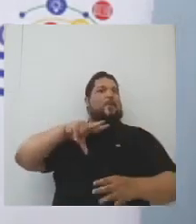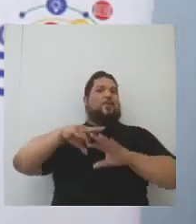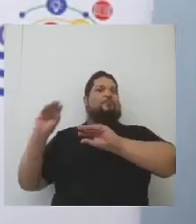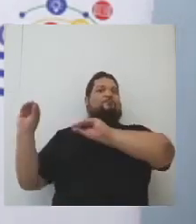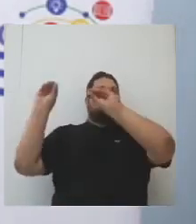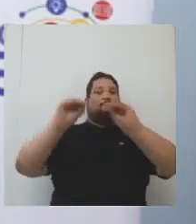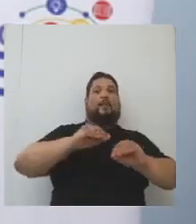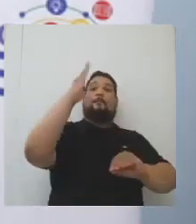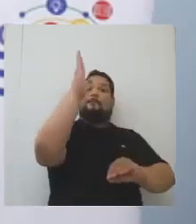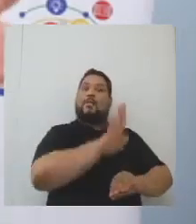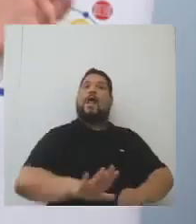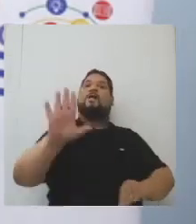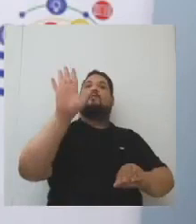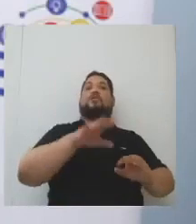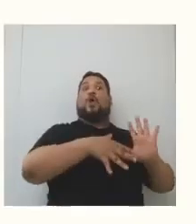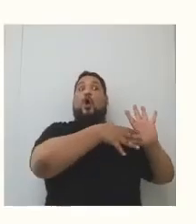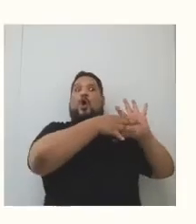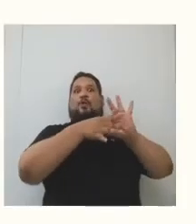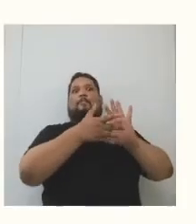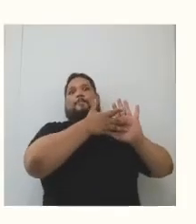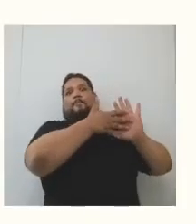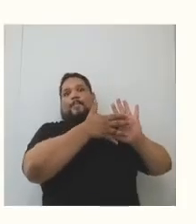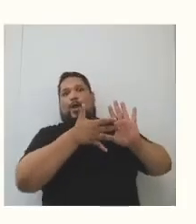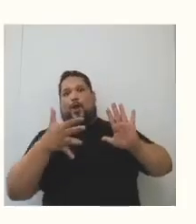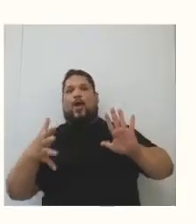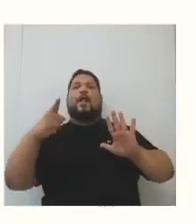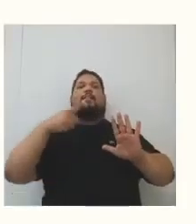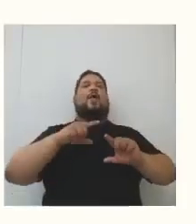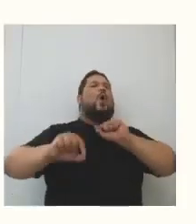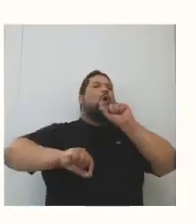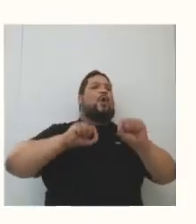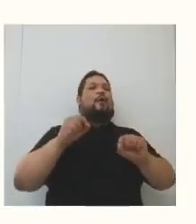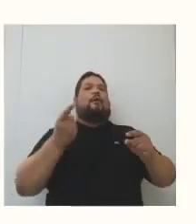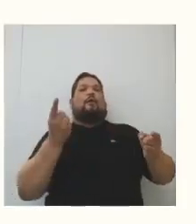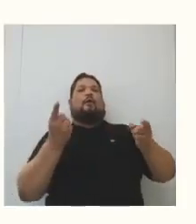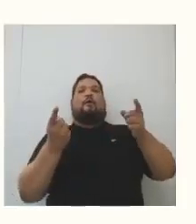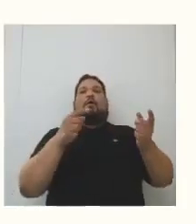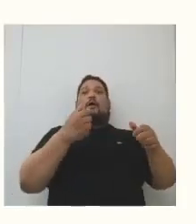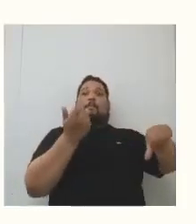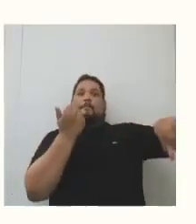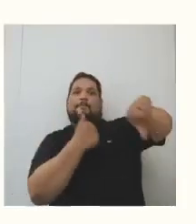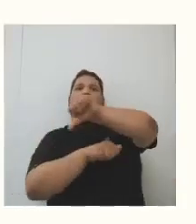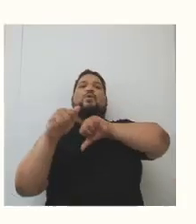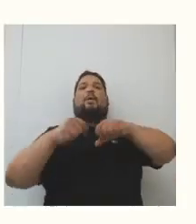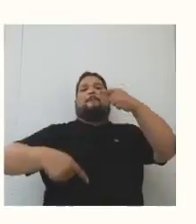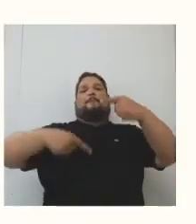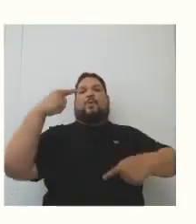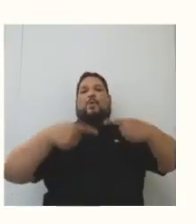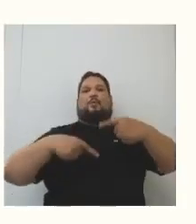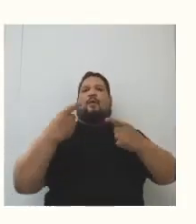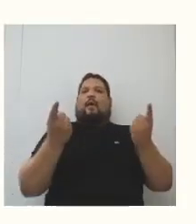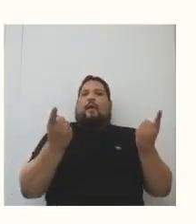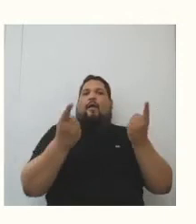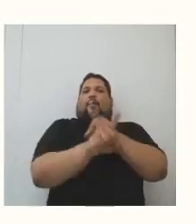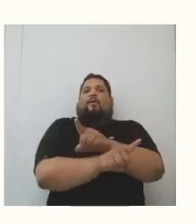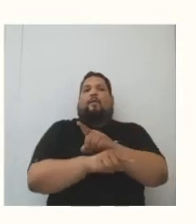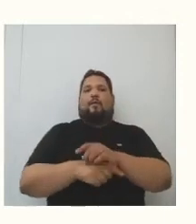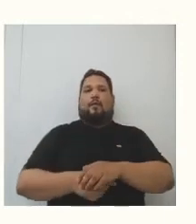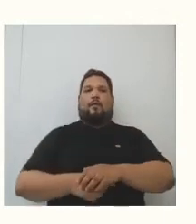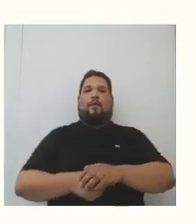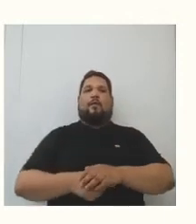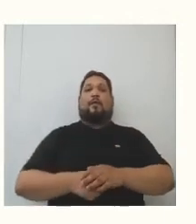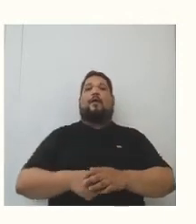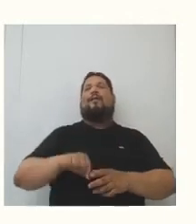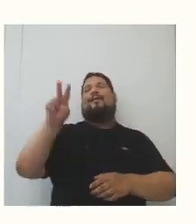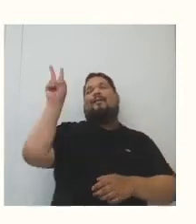assim, nesse contexto, né, vamos ter uma famosa inversão política. Porque quem já imaginaria um dia na história,